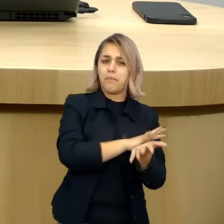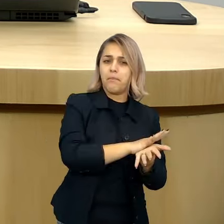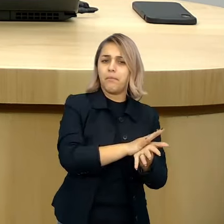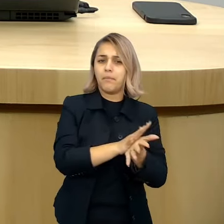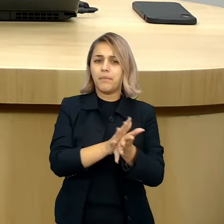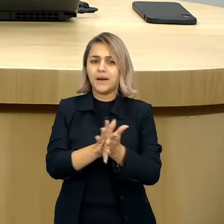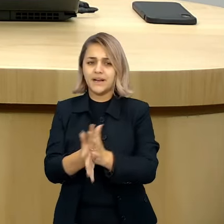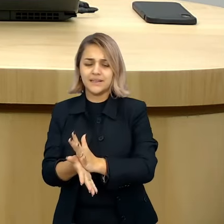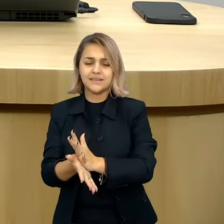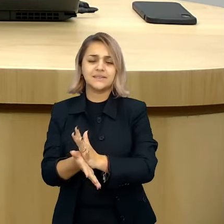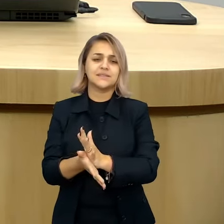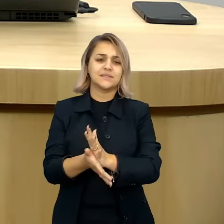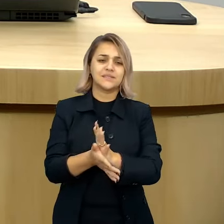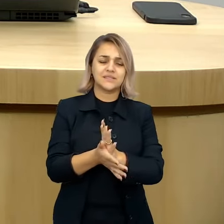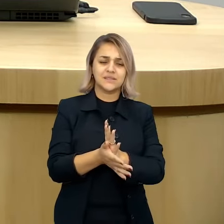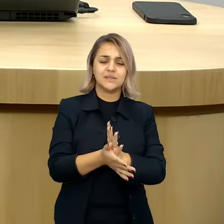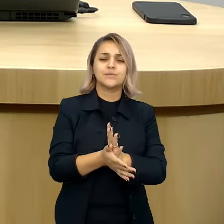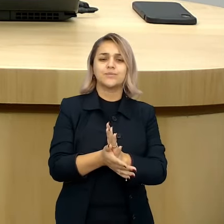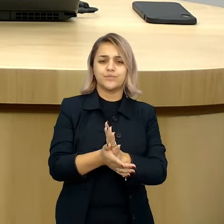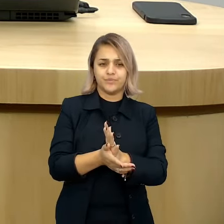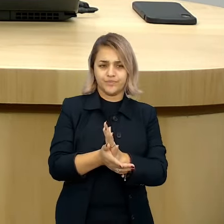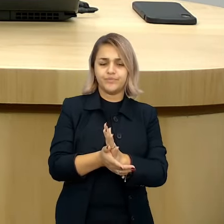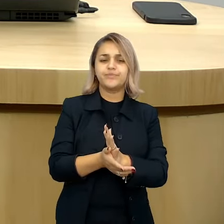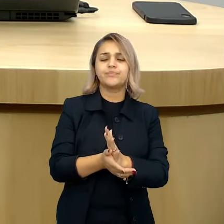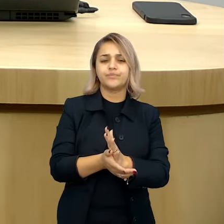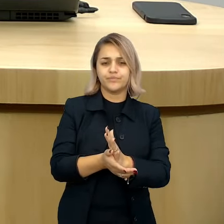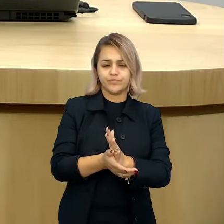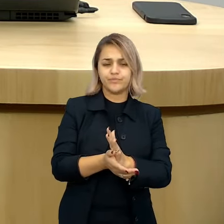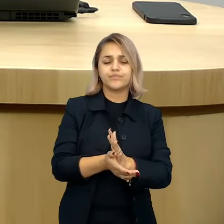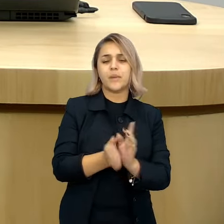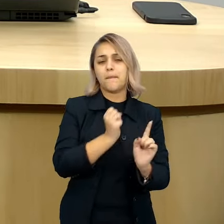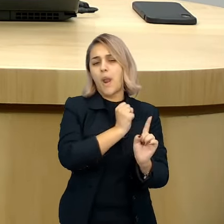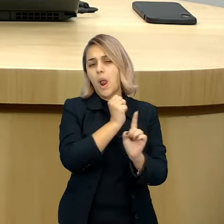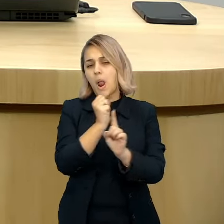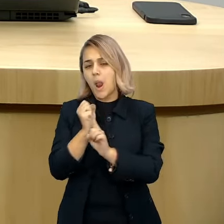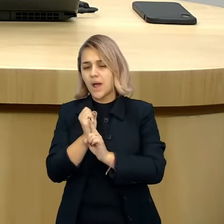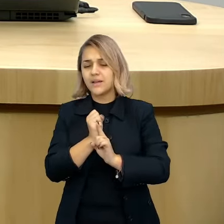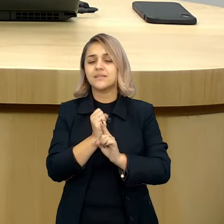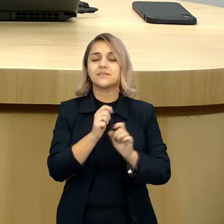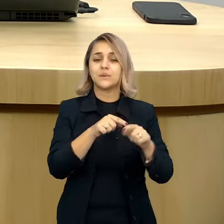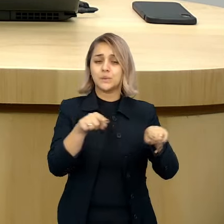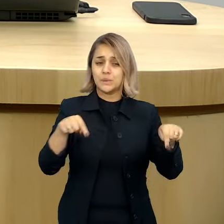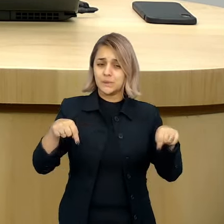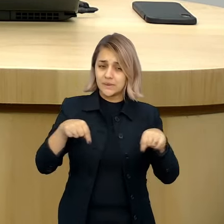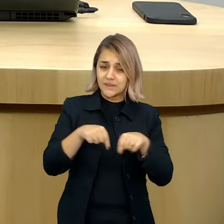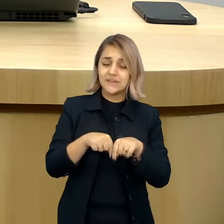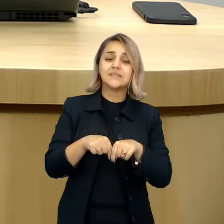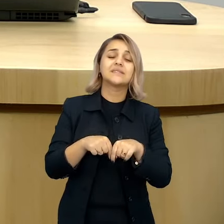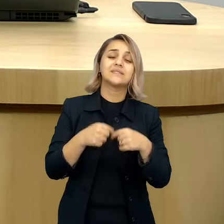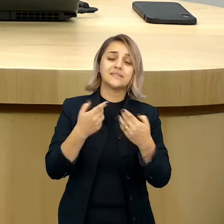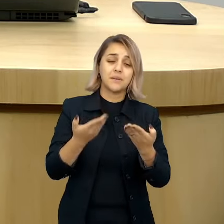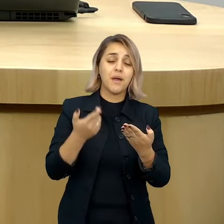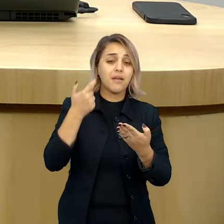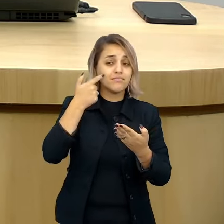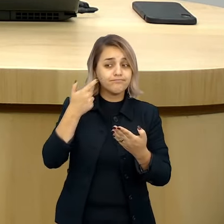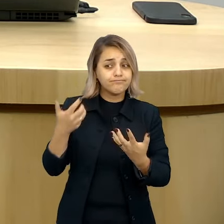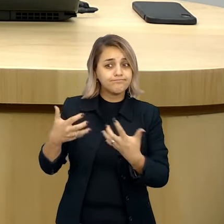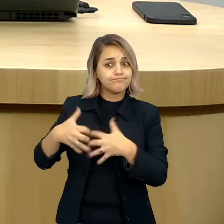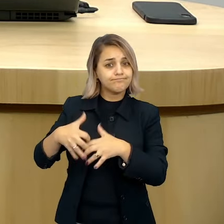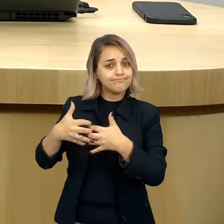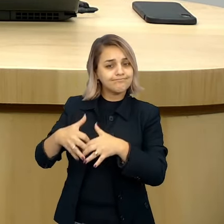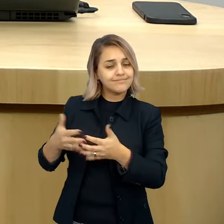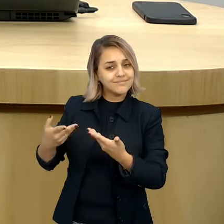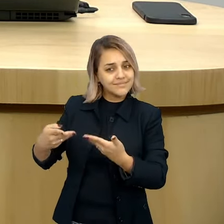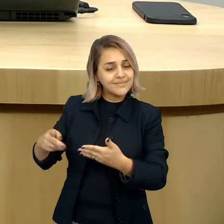campos de concentração e tudo mais. Então, trazer esse diálogo aí para os estudantes, né, para eles pensarem sobre esse poder que